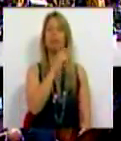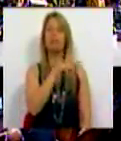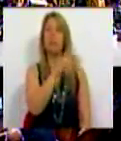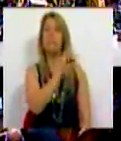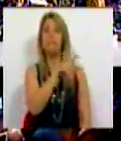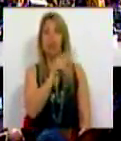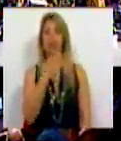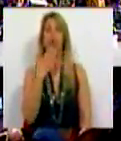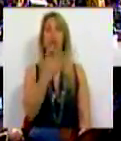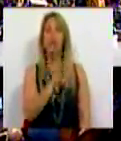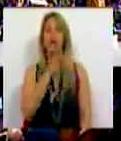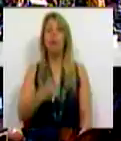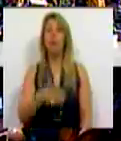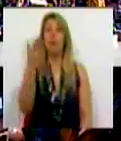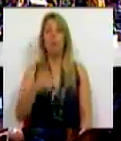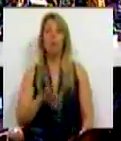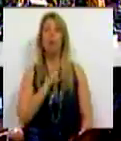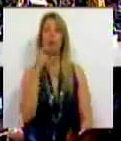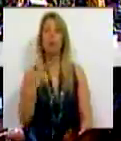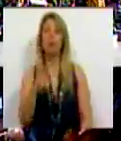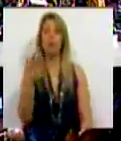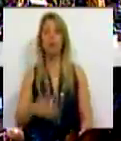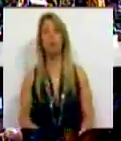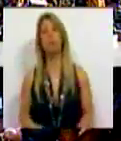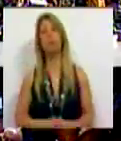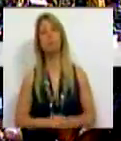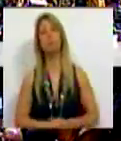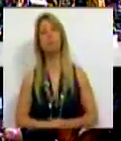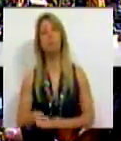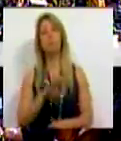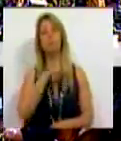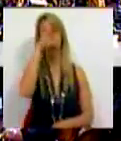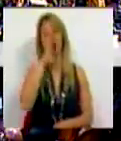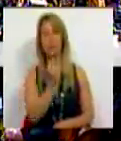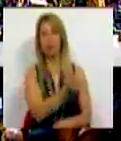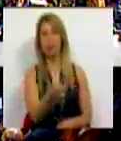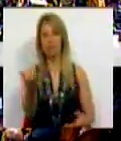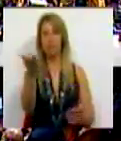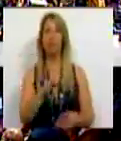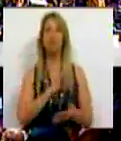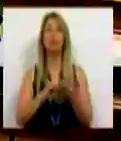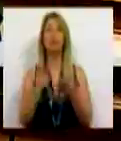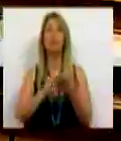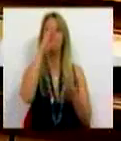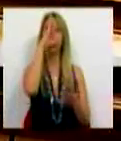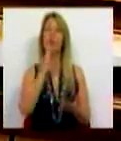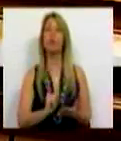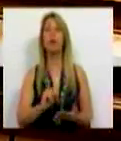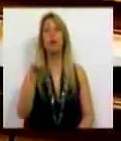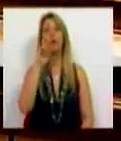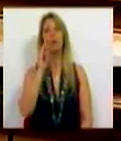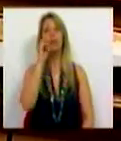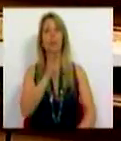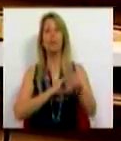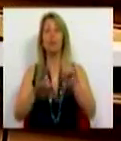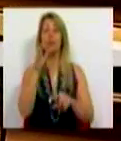Muito obrigado, Sr. Presidente, Sr. Presidente, Srs. Ministros, Estado de Estado, Sras. E